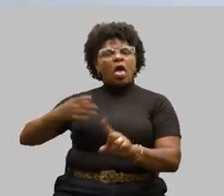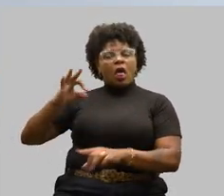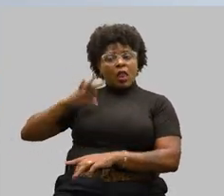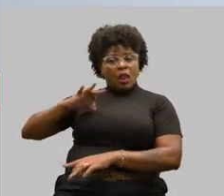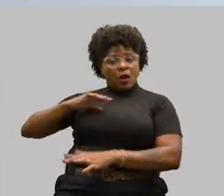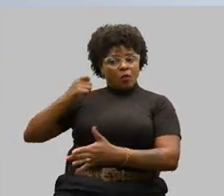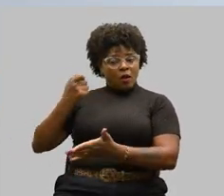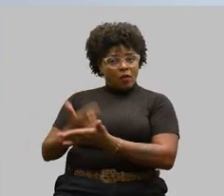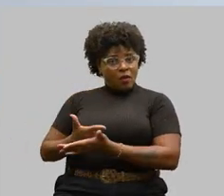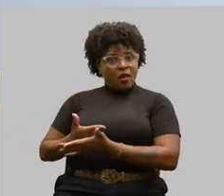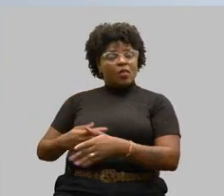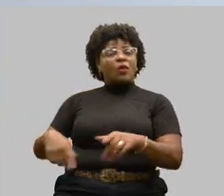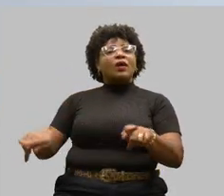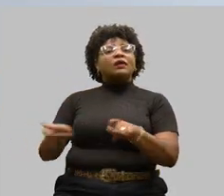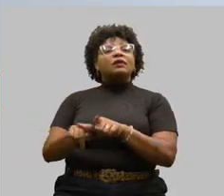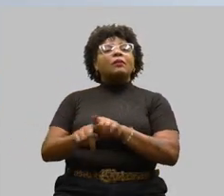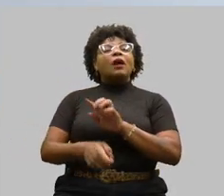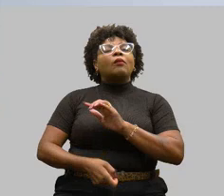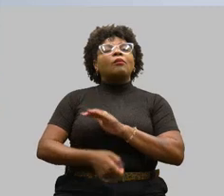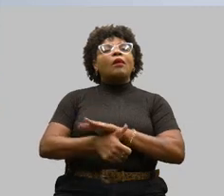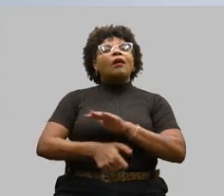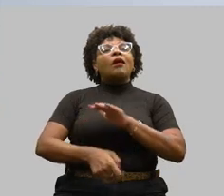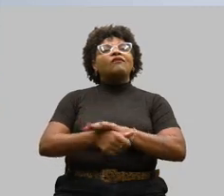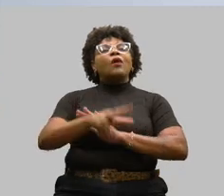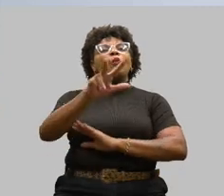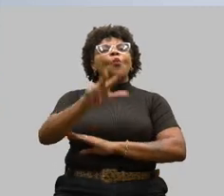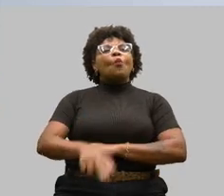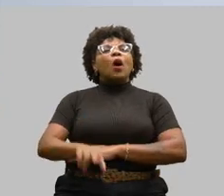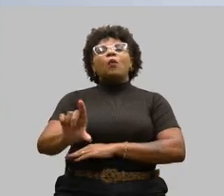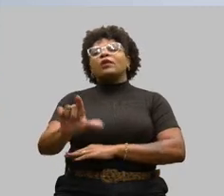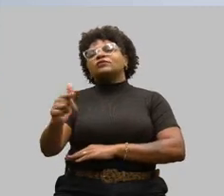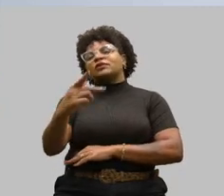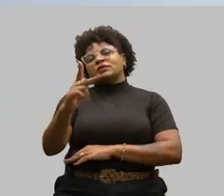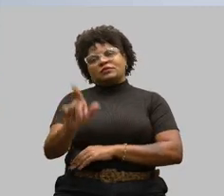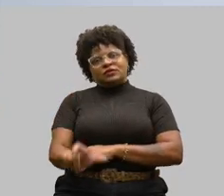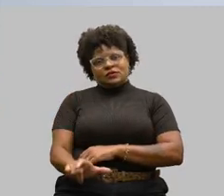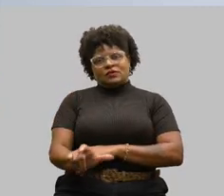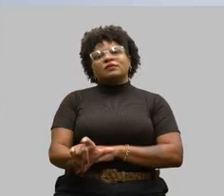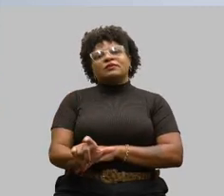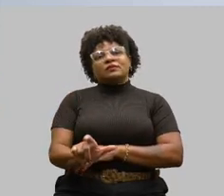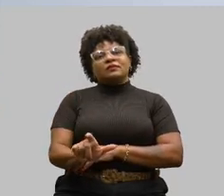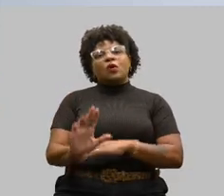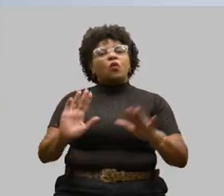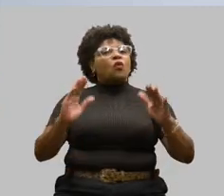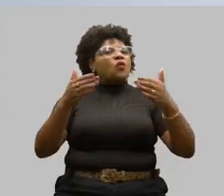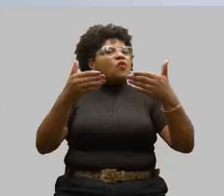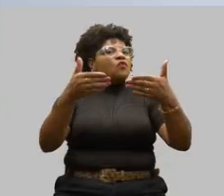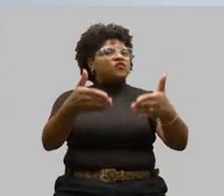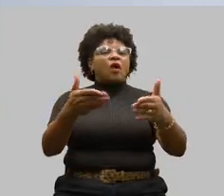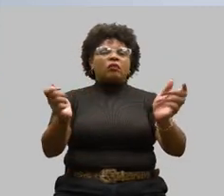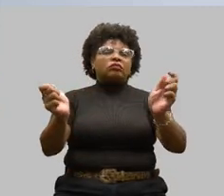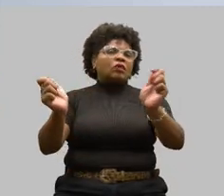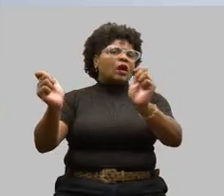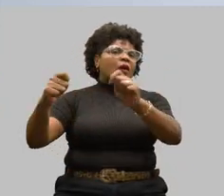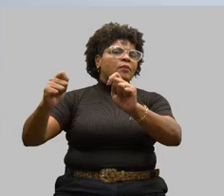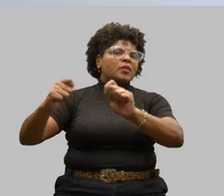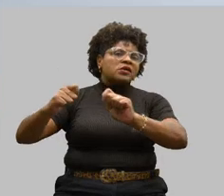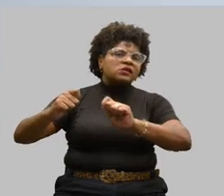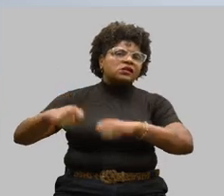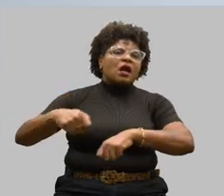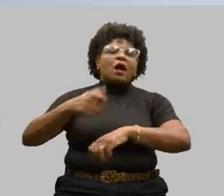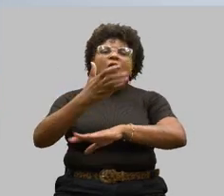iguais a todos os outros empregados né o foco das capacidades e nas